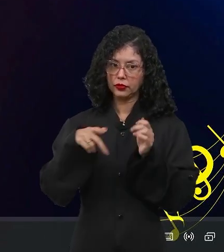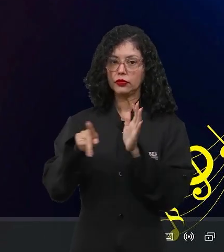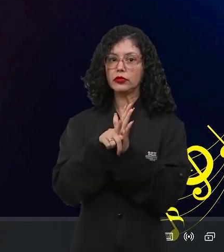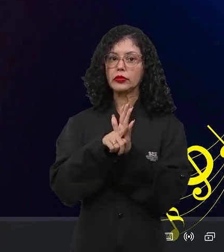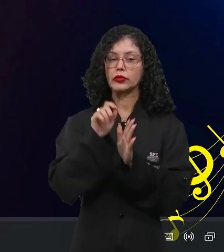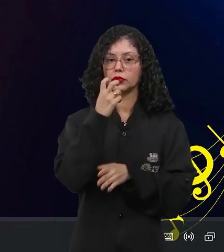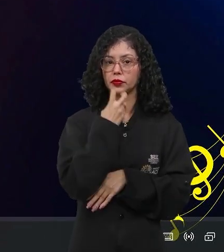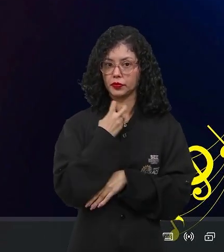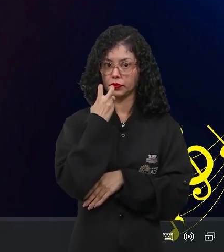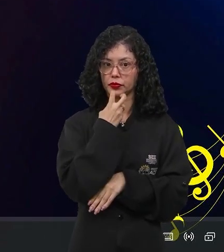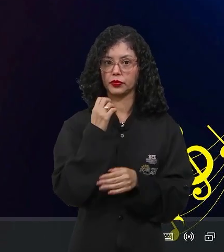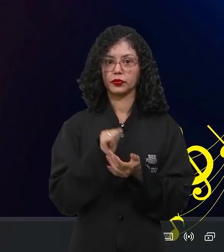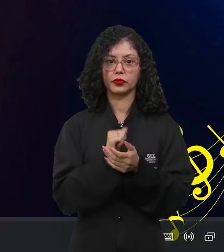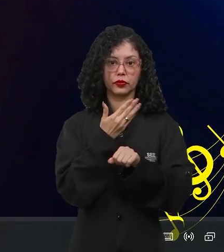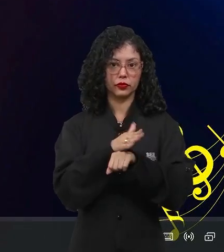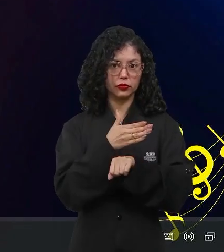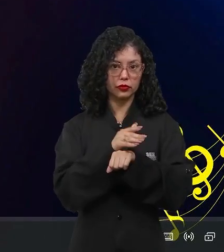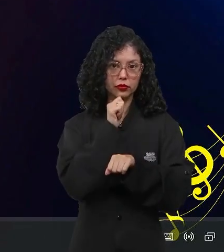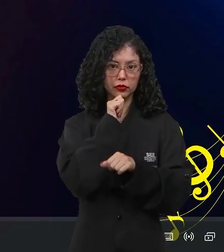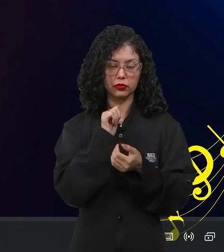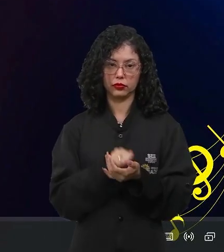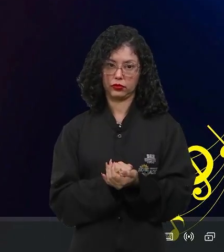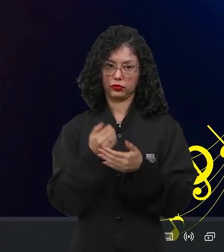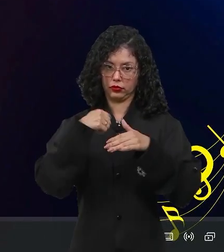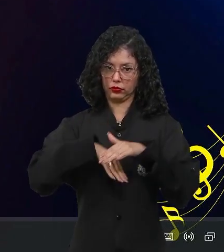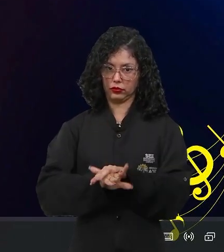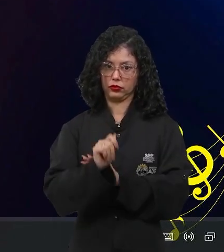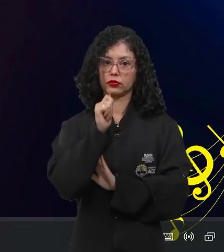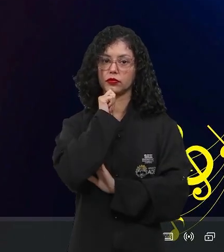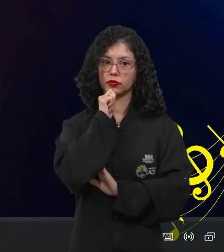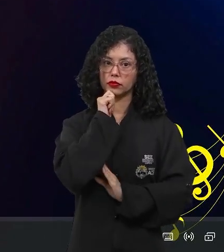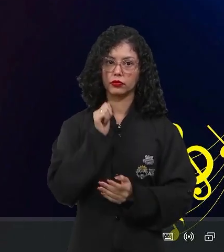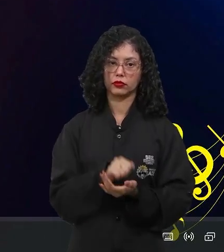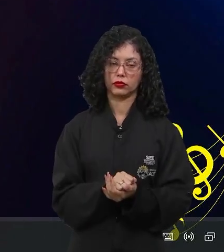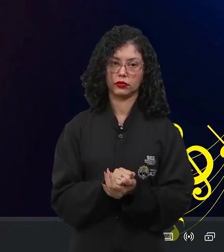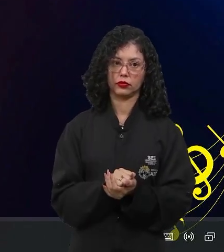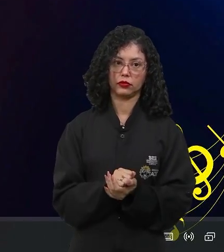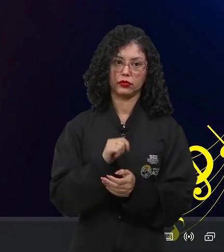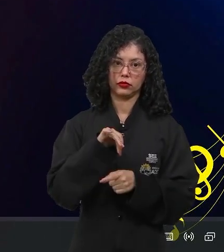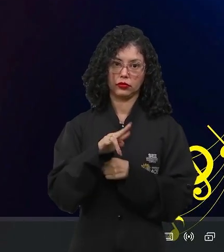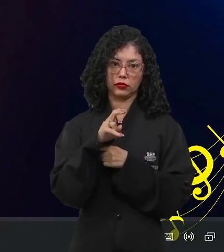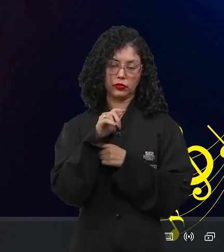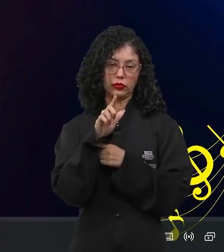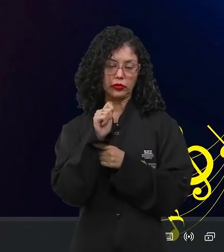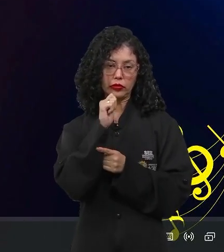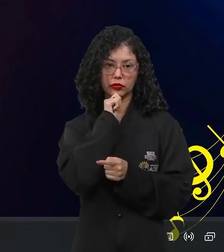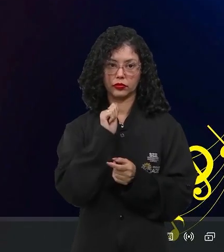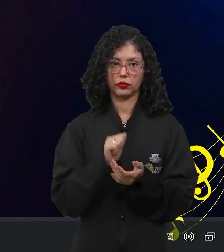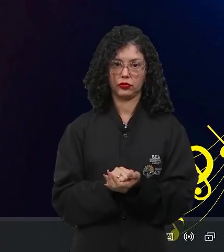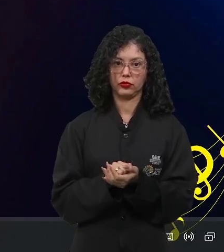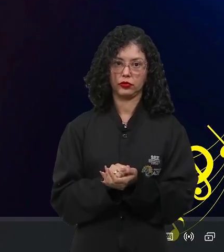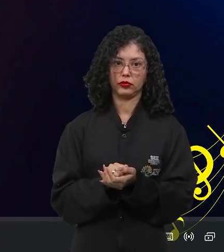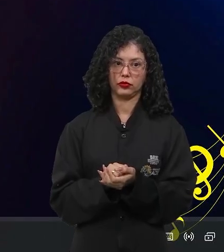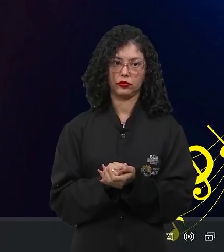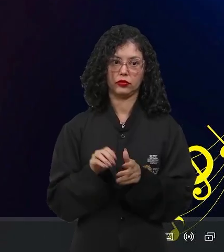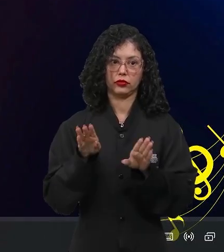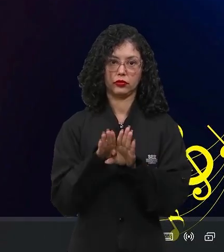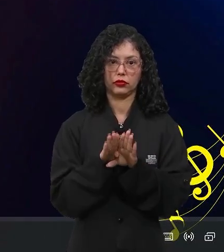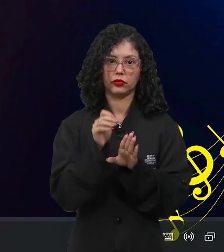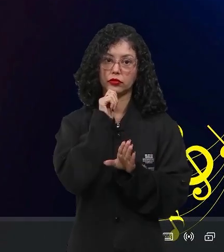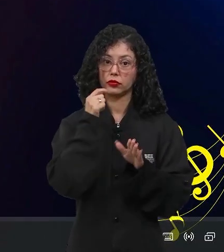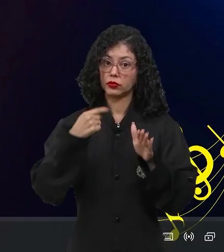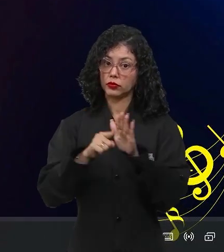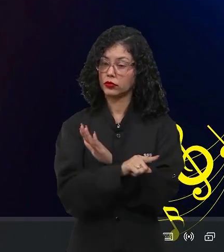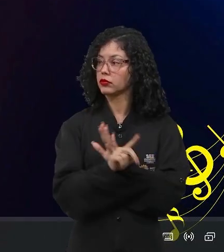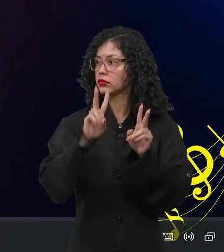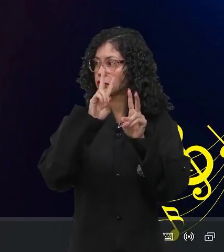predominantemente oral, praticada e reservada por monges como os beneditinos